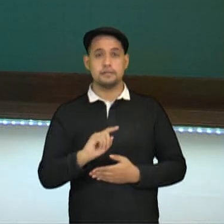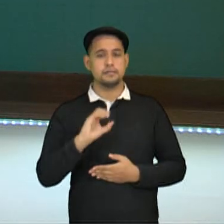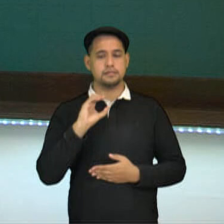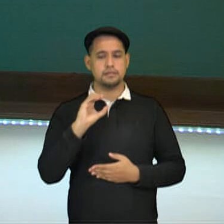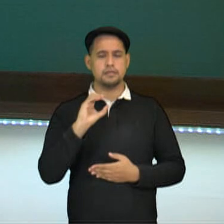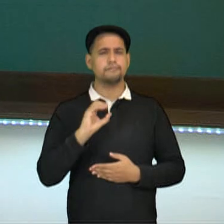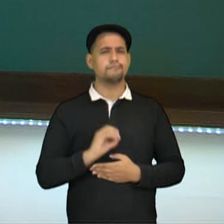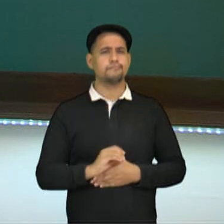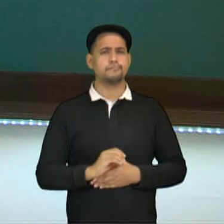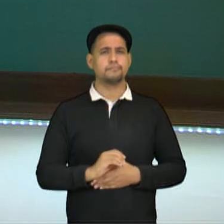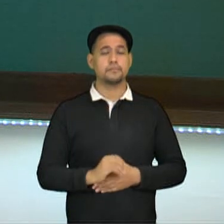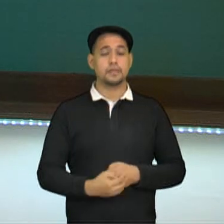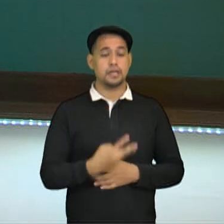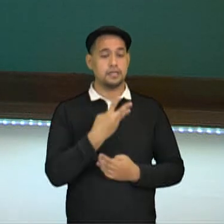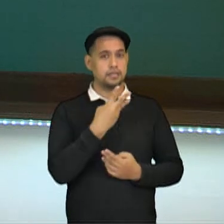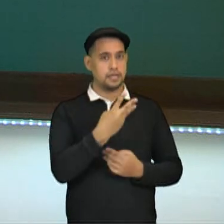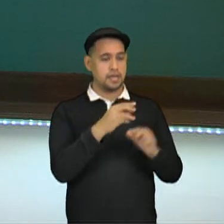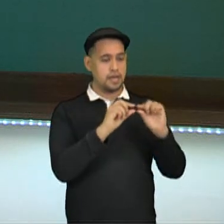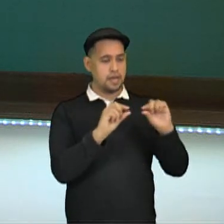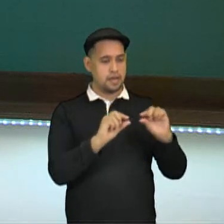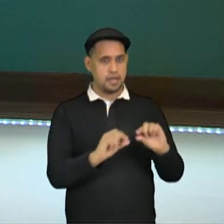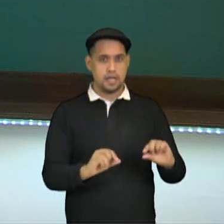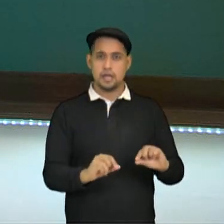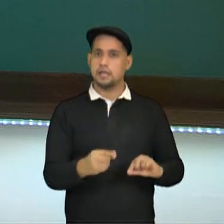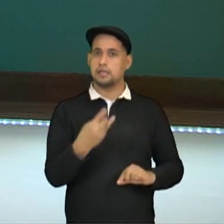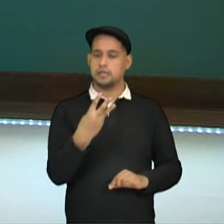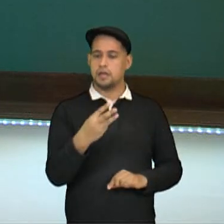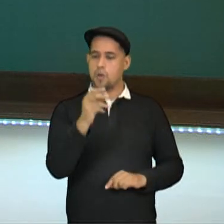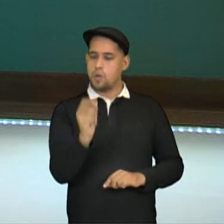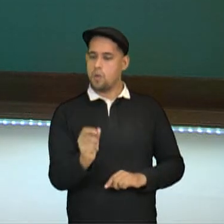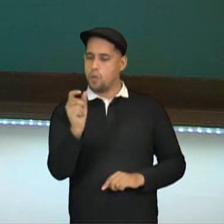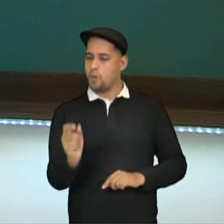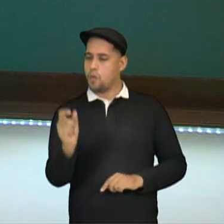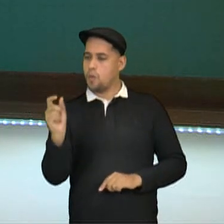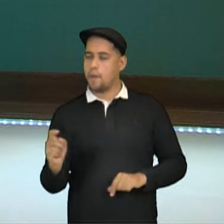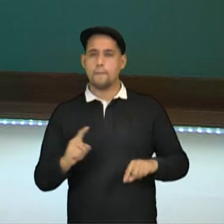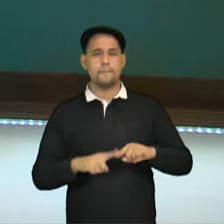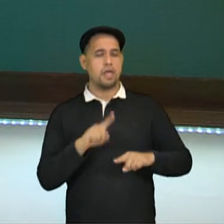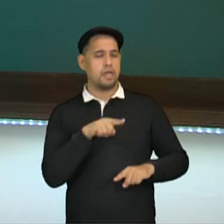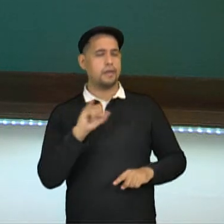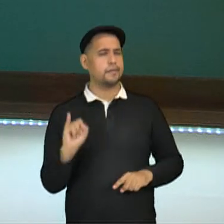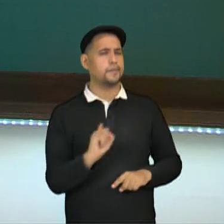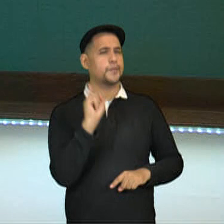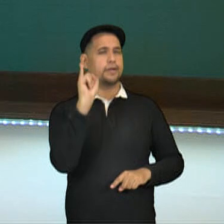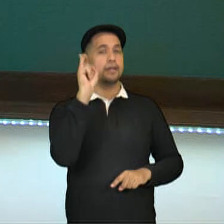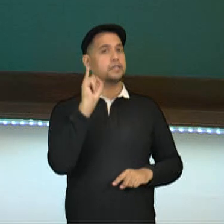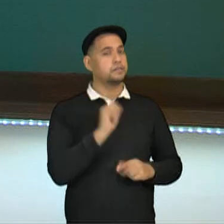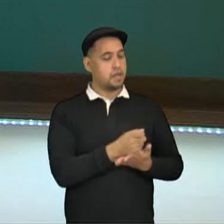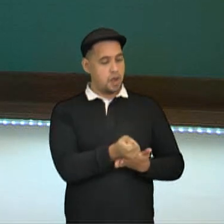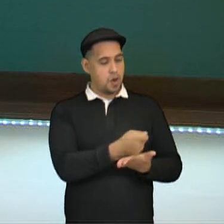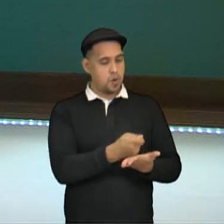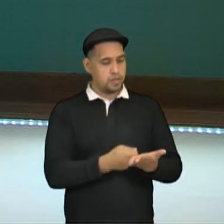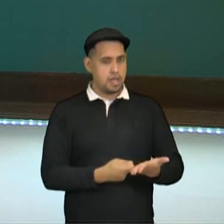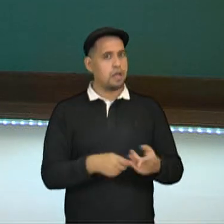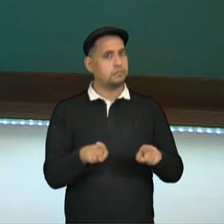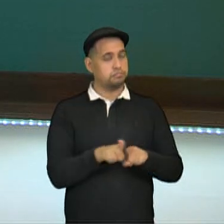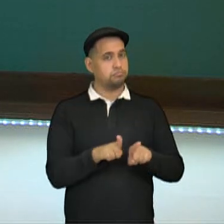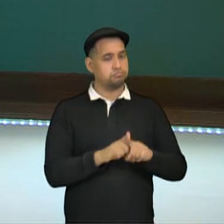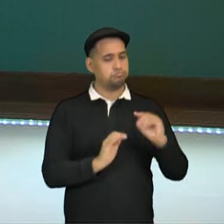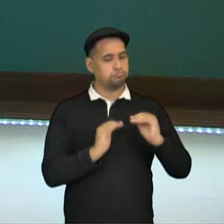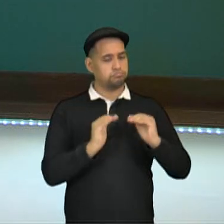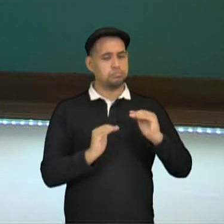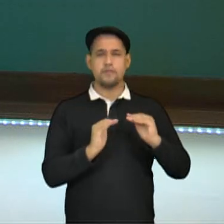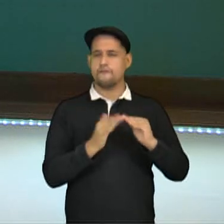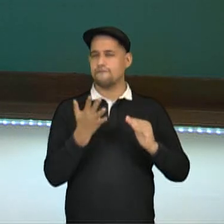de 3 linhas e 3 colunas. Então, super importante sempre de deixar anotado essa condição